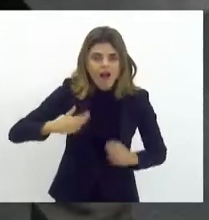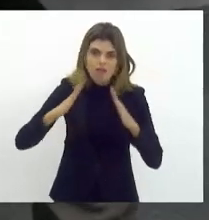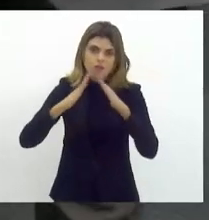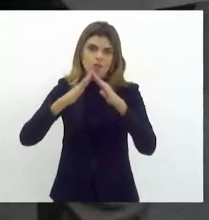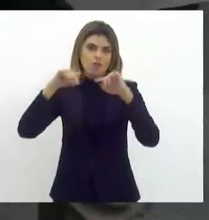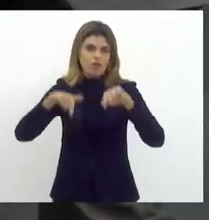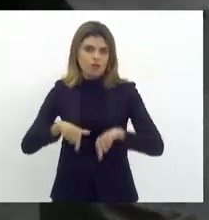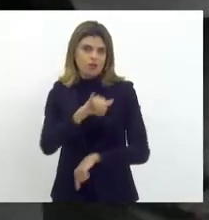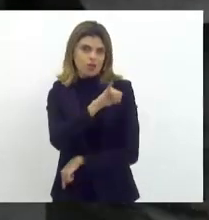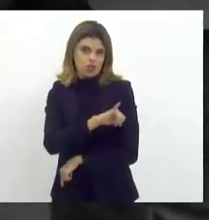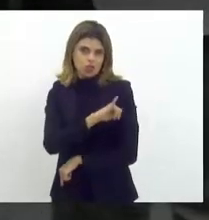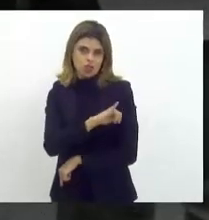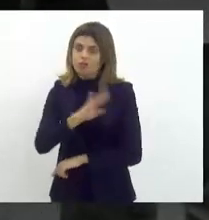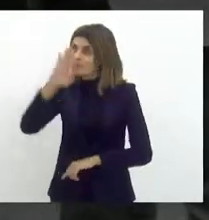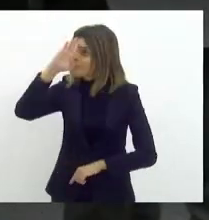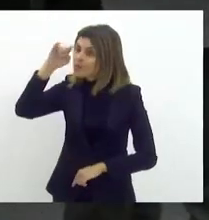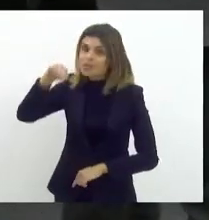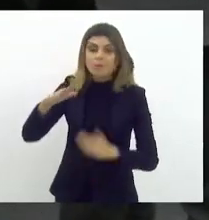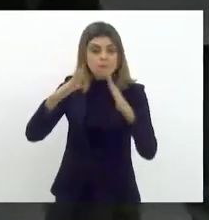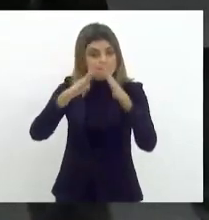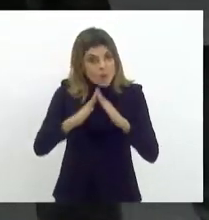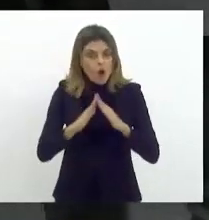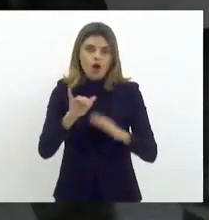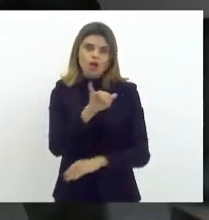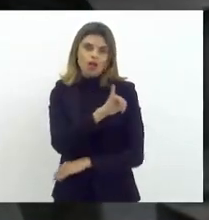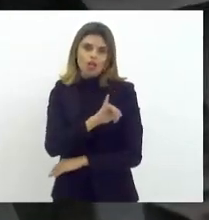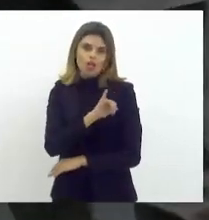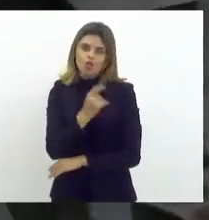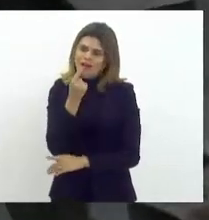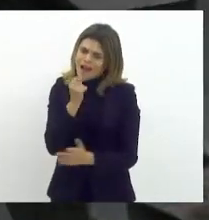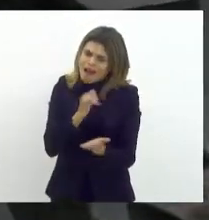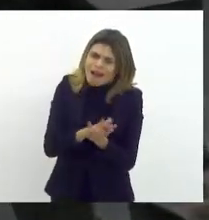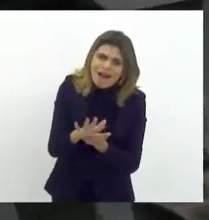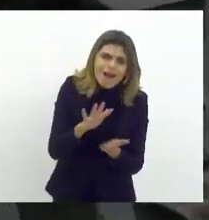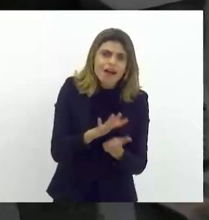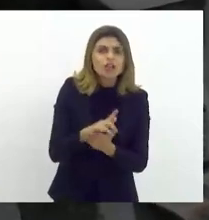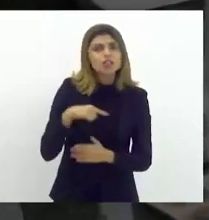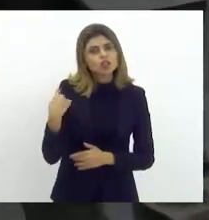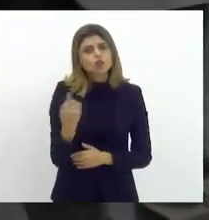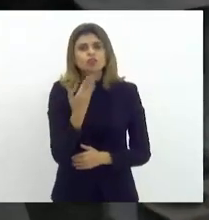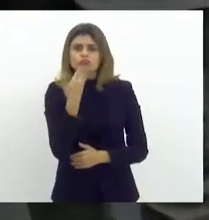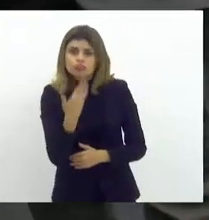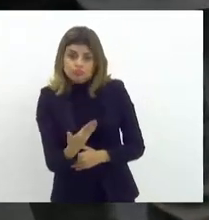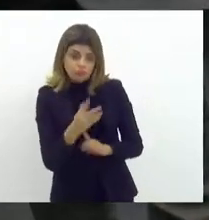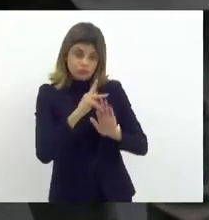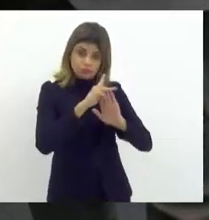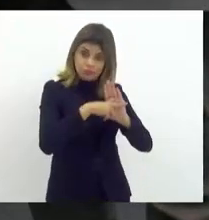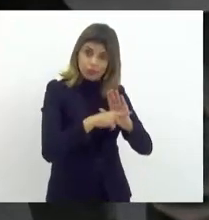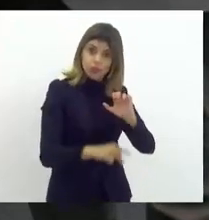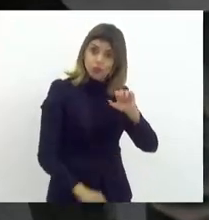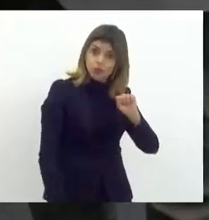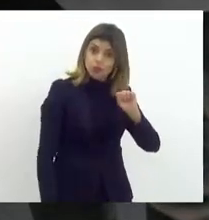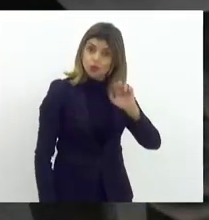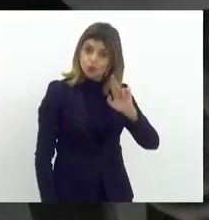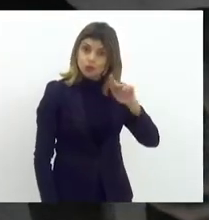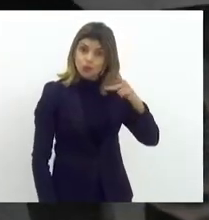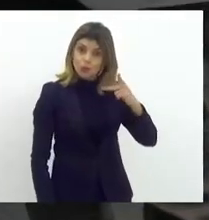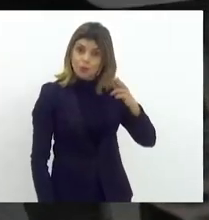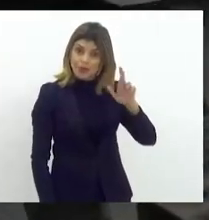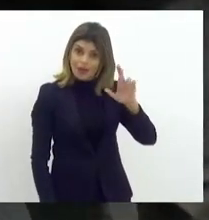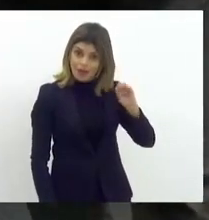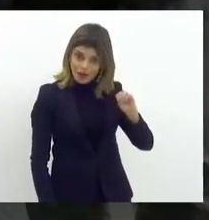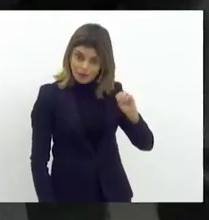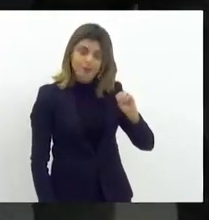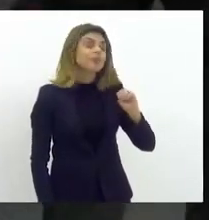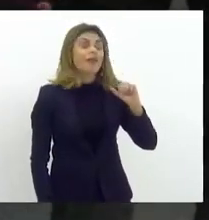do Rio de Janeiro Então o que a gente brigou aqui inclusive foi para que o super RJ fosse atrelado